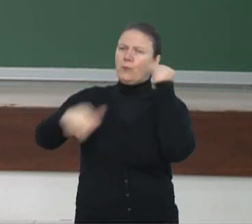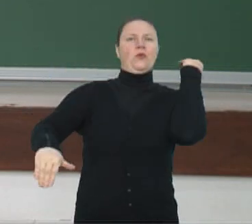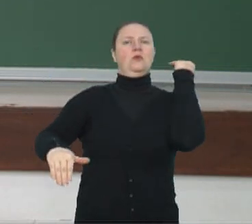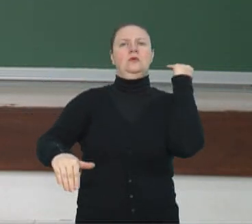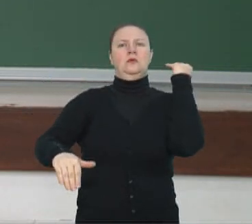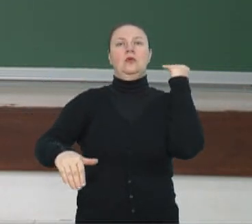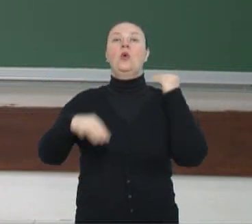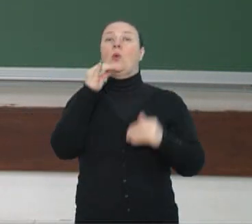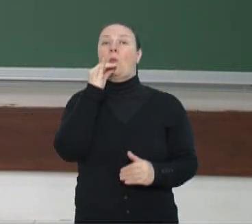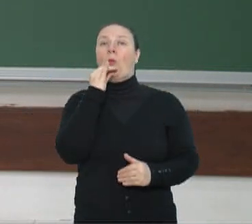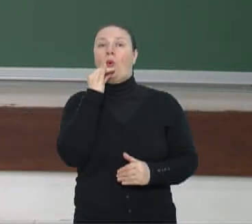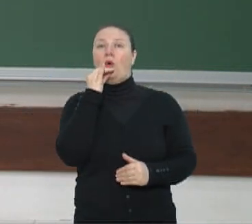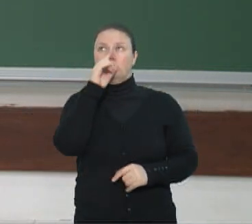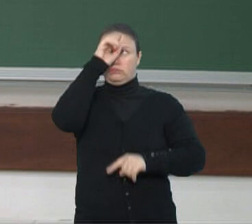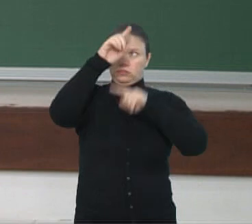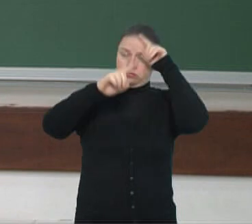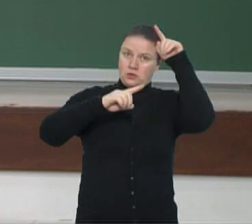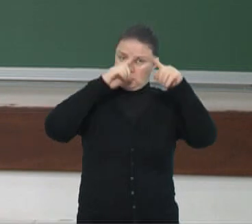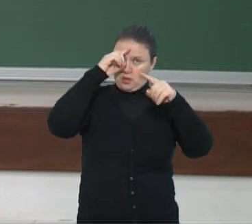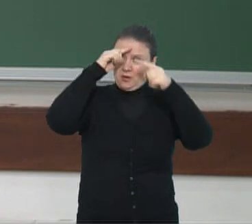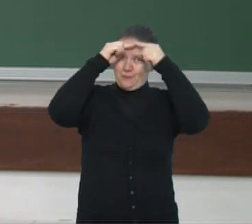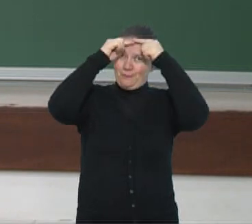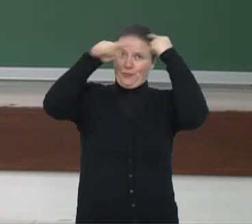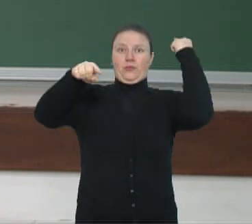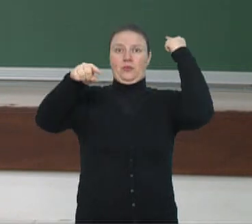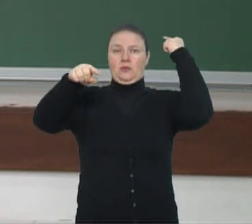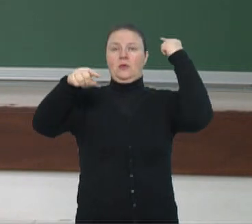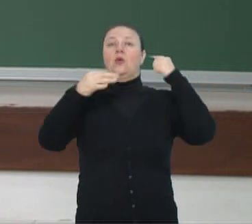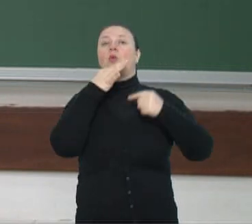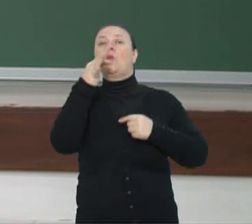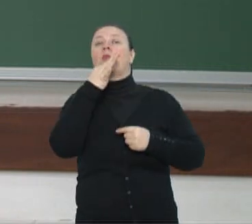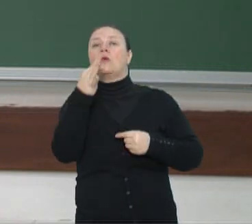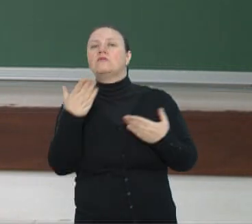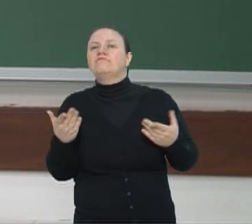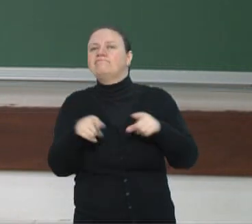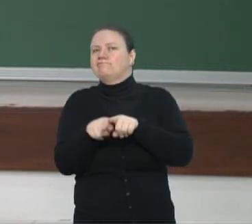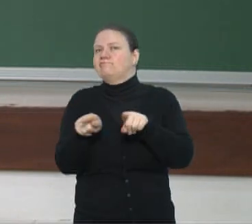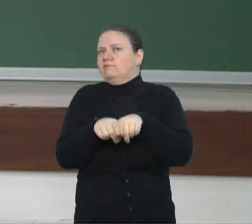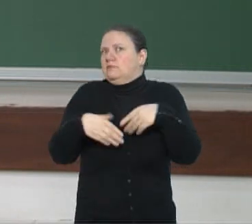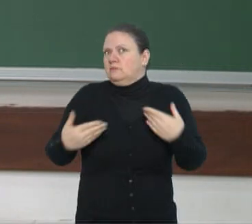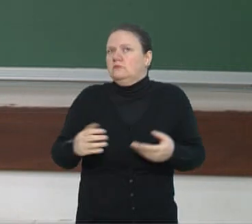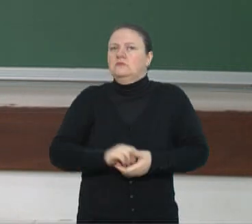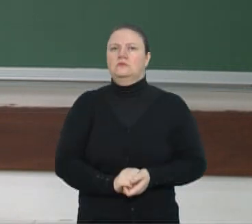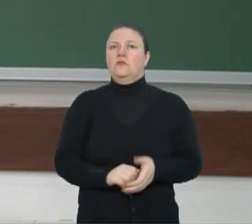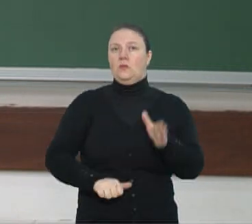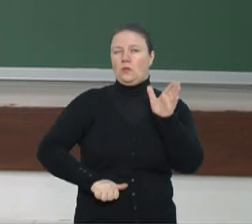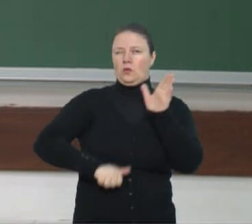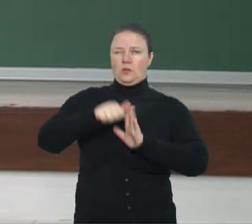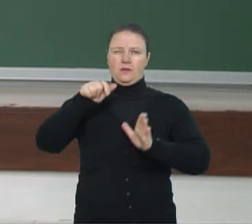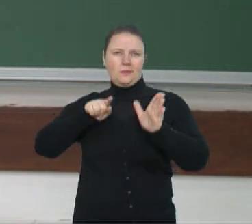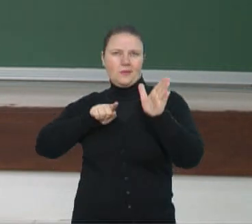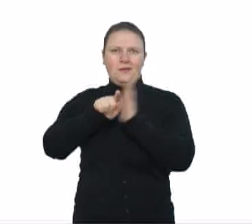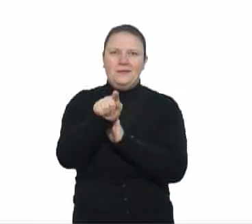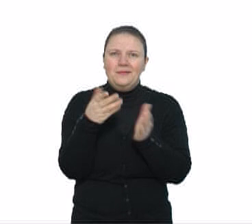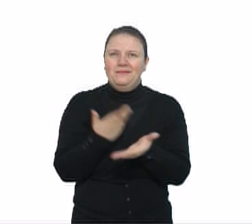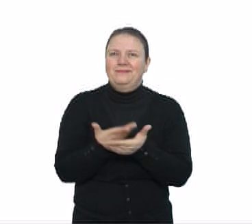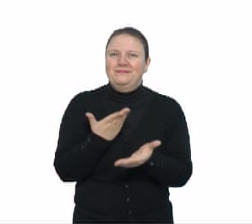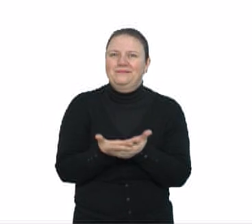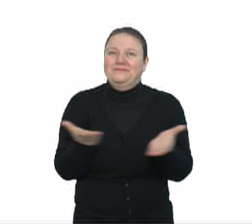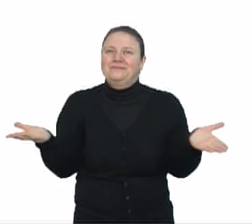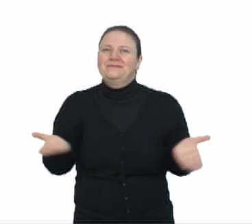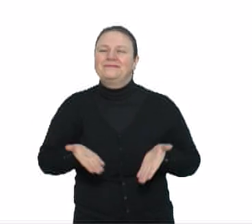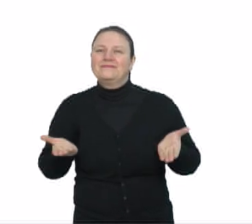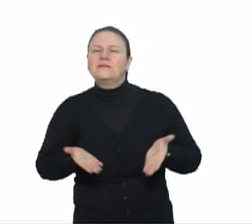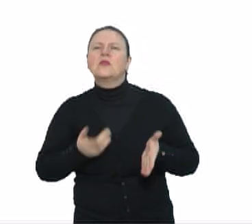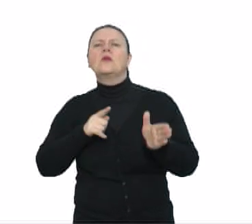uma situação, uma ideia, uma opinião. O que eu trago para vocês, o nosso primeiro quiz da aula de hoje, em que eu